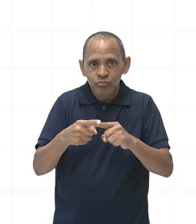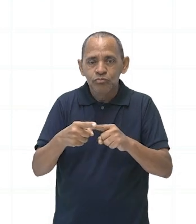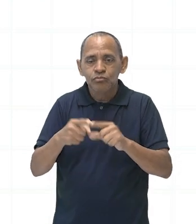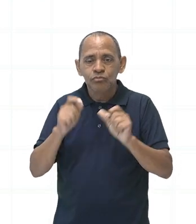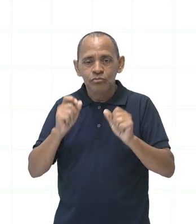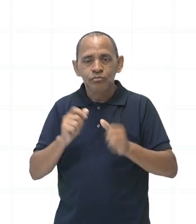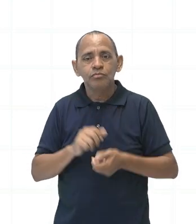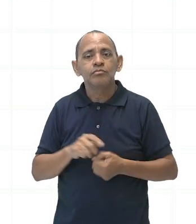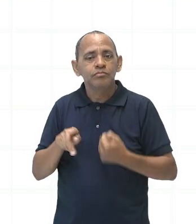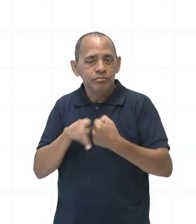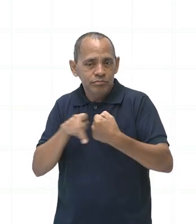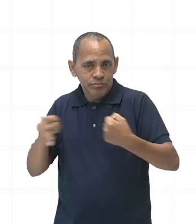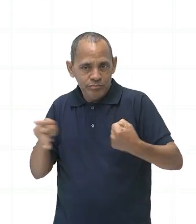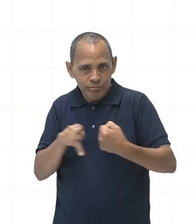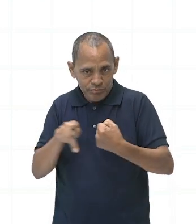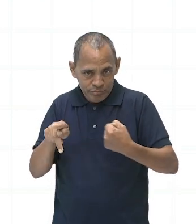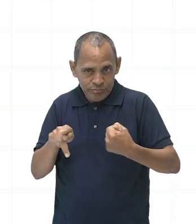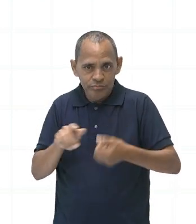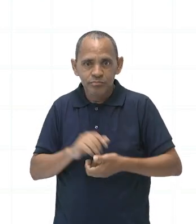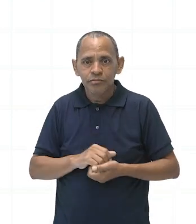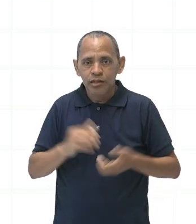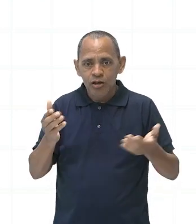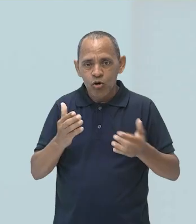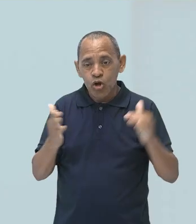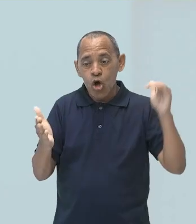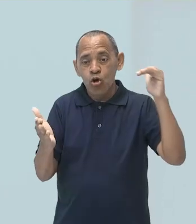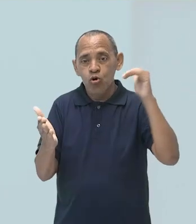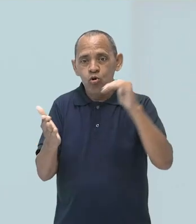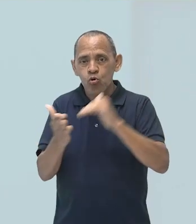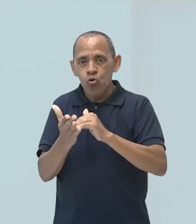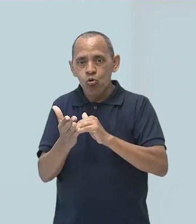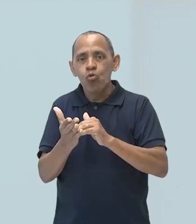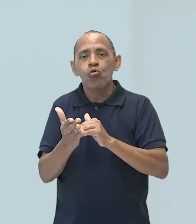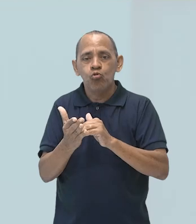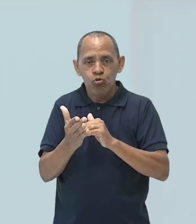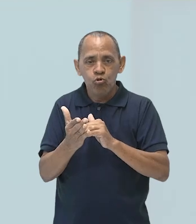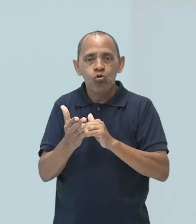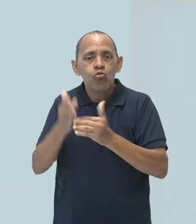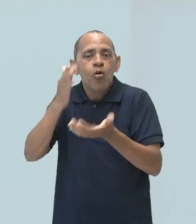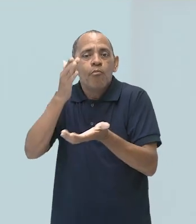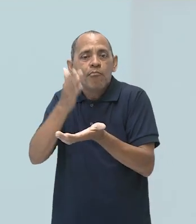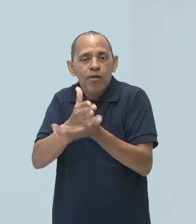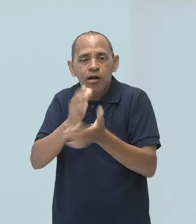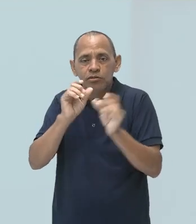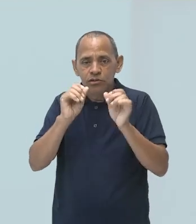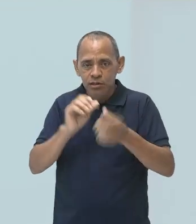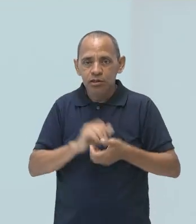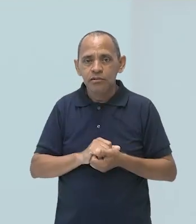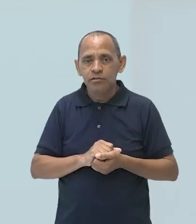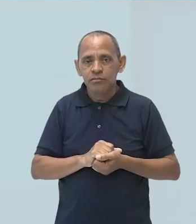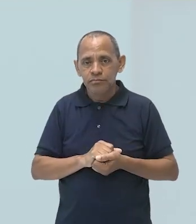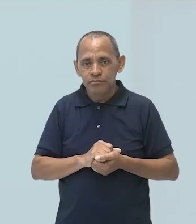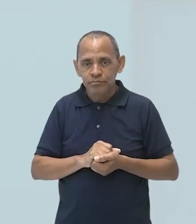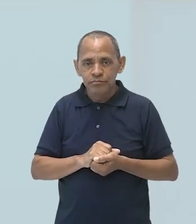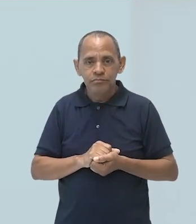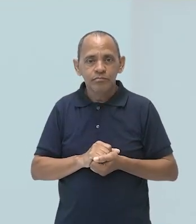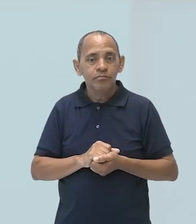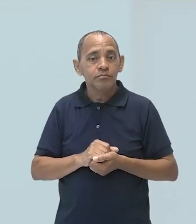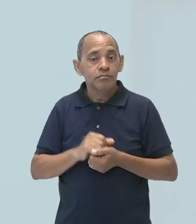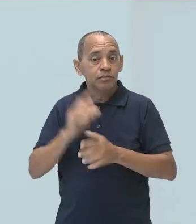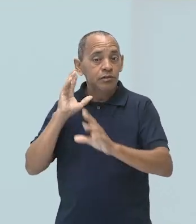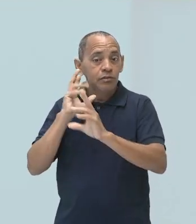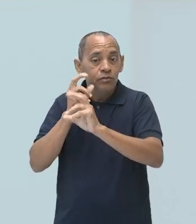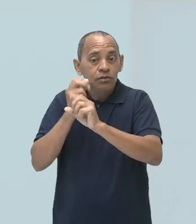predicado. Agora a gente vai para a última parte dessa revisão, que é justamente comentar sobre a questão